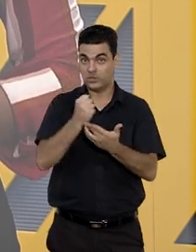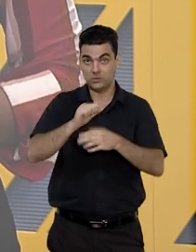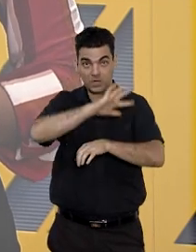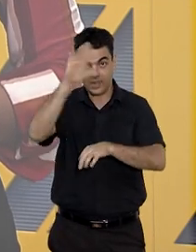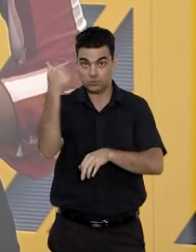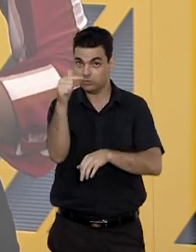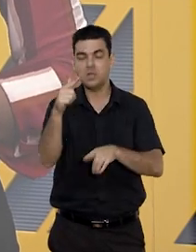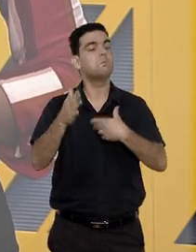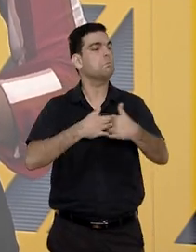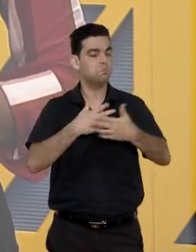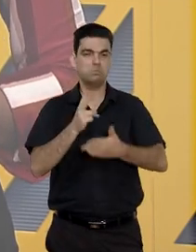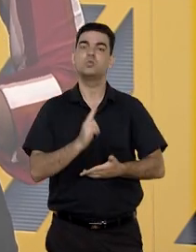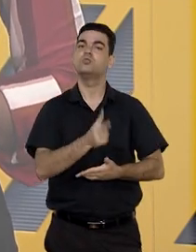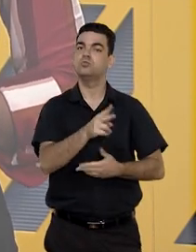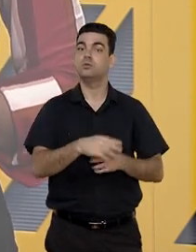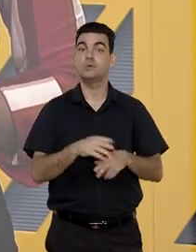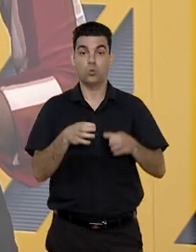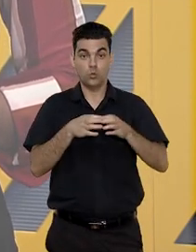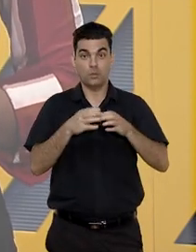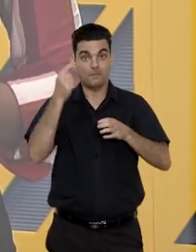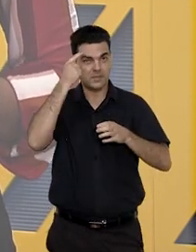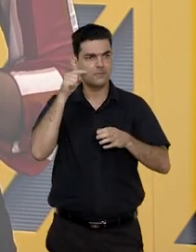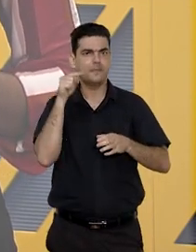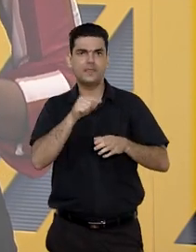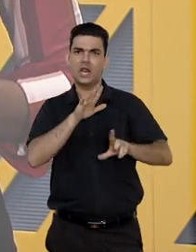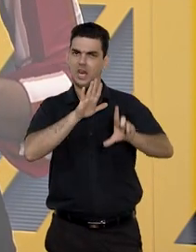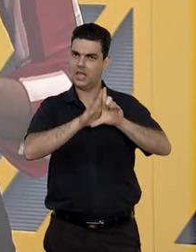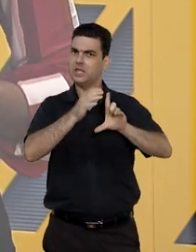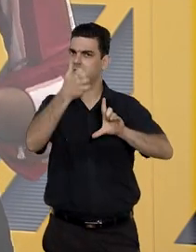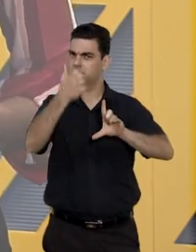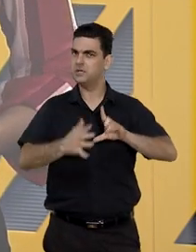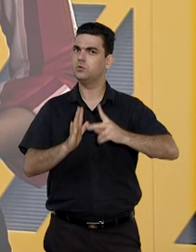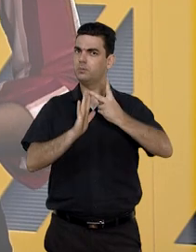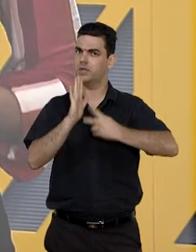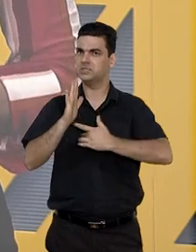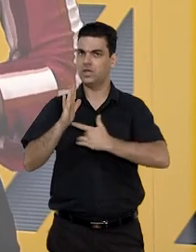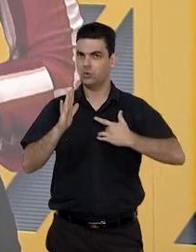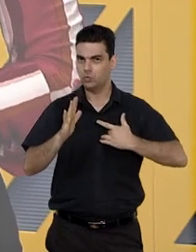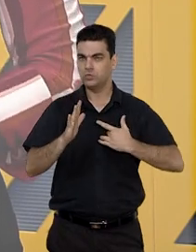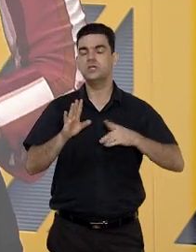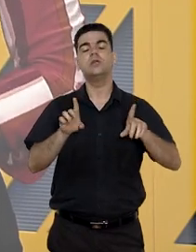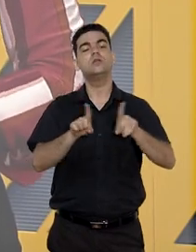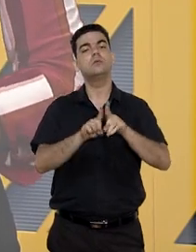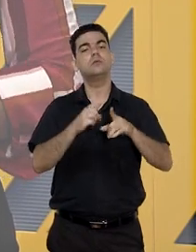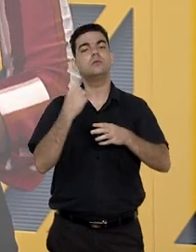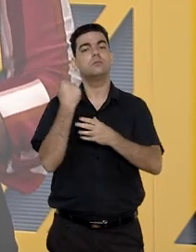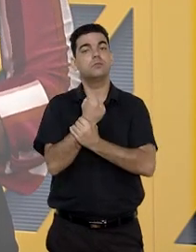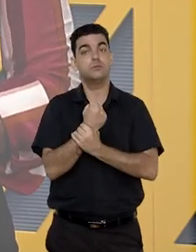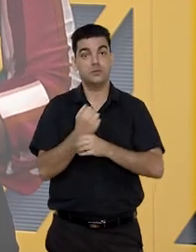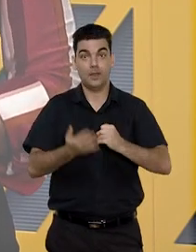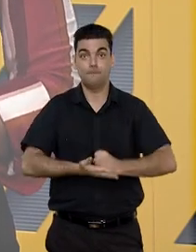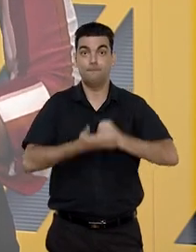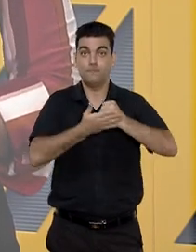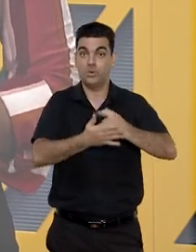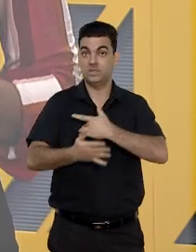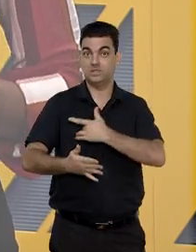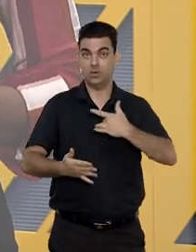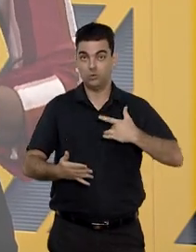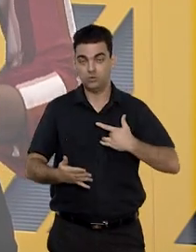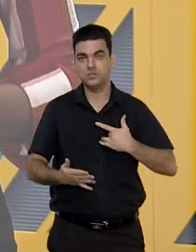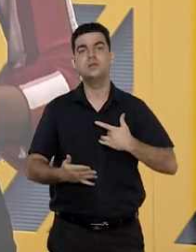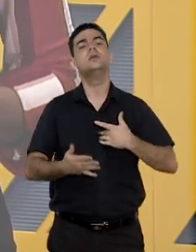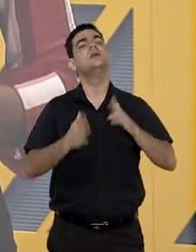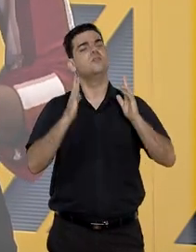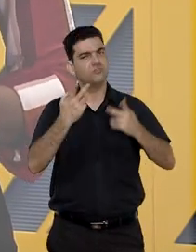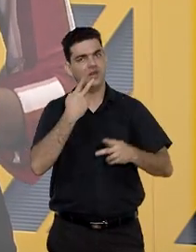contratual direto. O colegiado entendeu que, apesar de a lei que dispõe sobre os planos e seguros privados de assistência à saúde